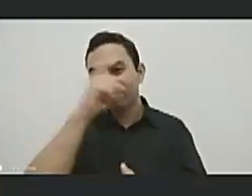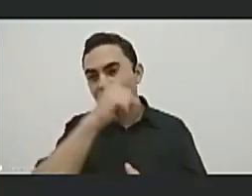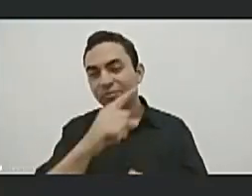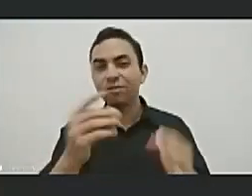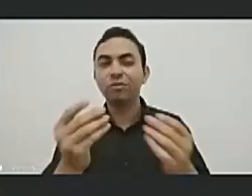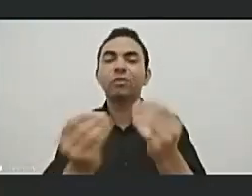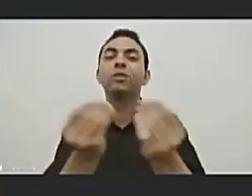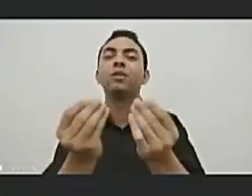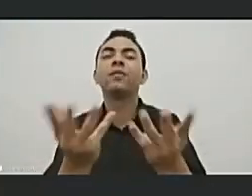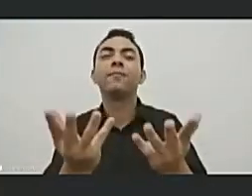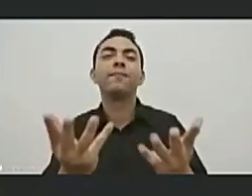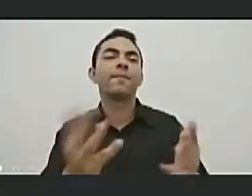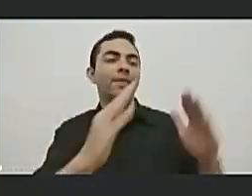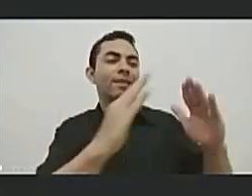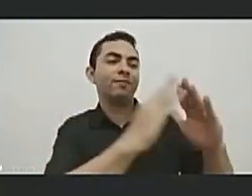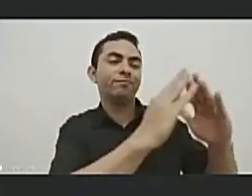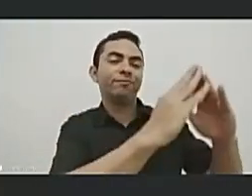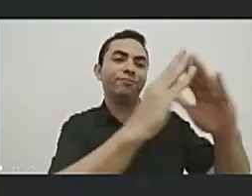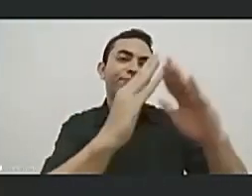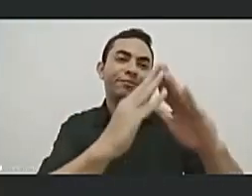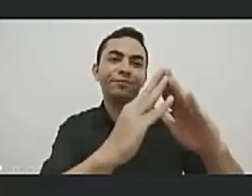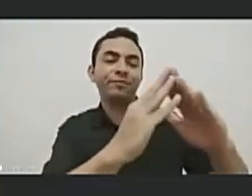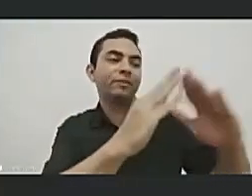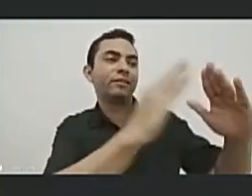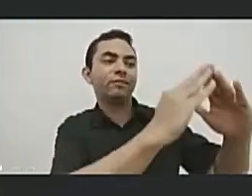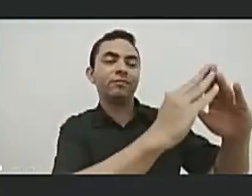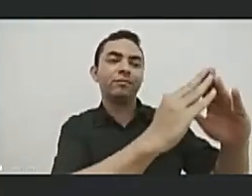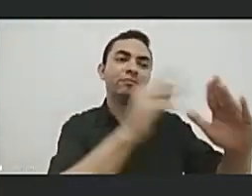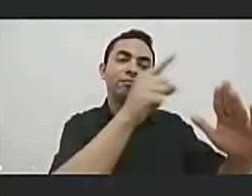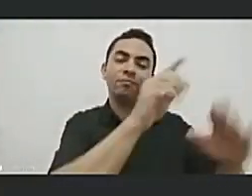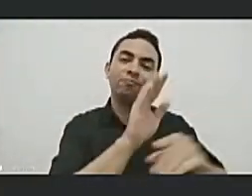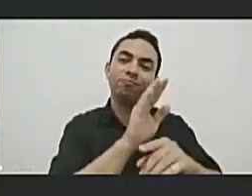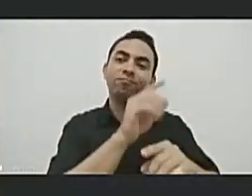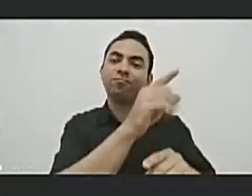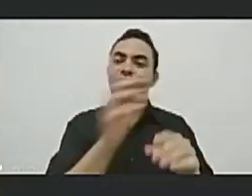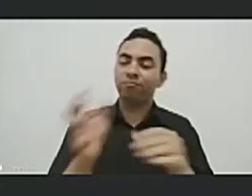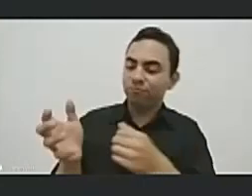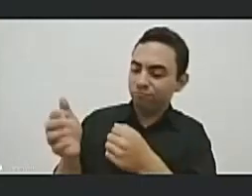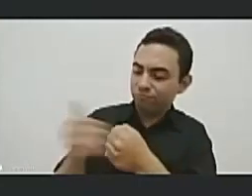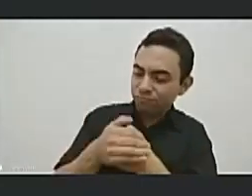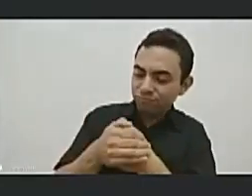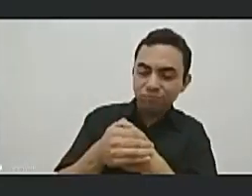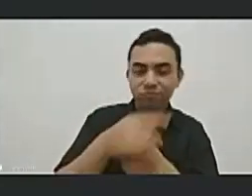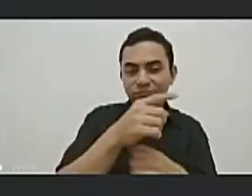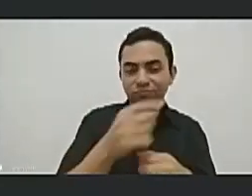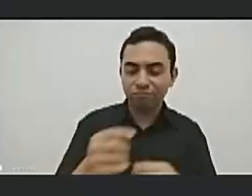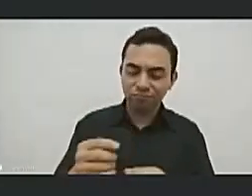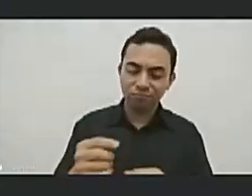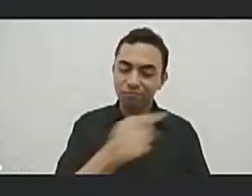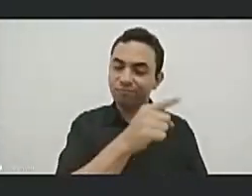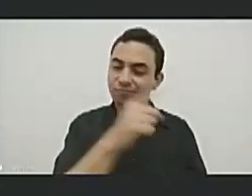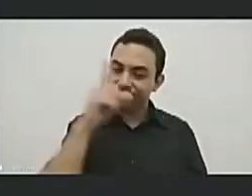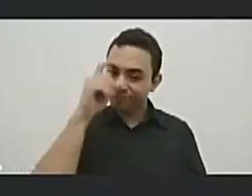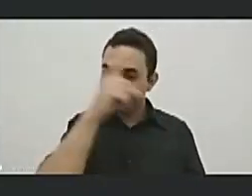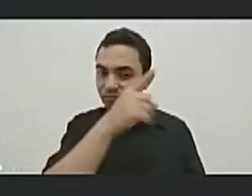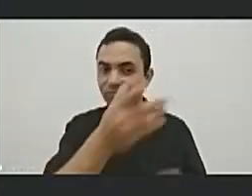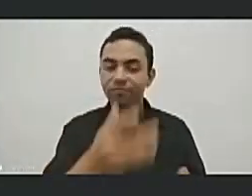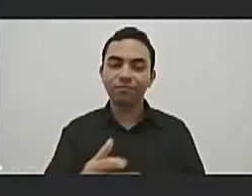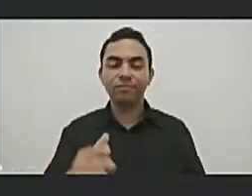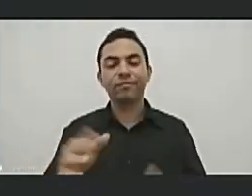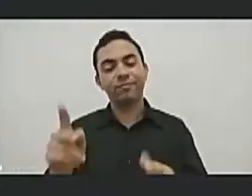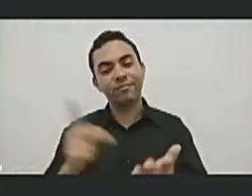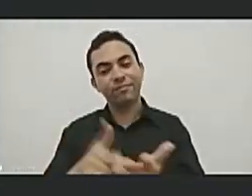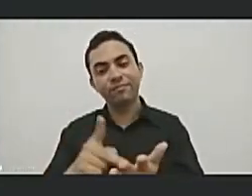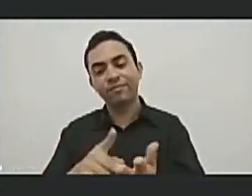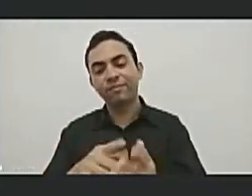dirijo a elas com muito amor e carinho muito obrigada família autismo sem barreiras e assim algumas semanas atrás